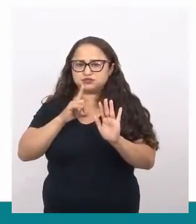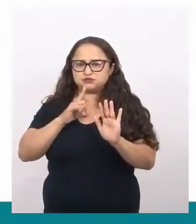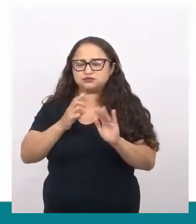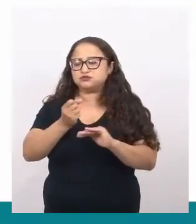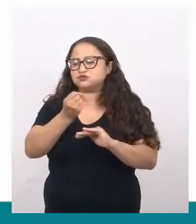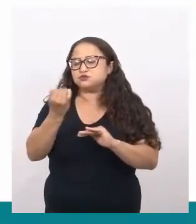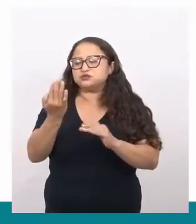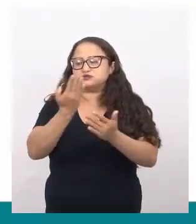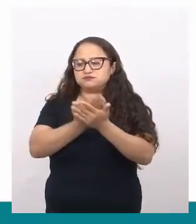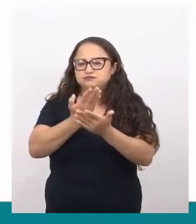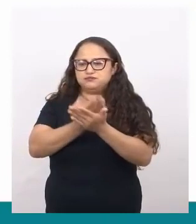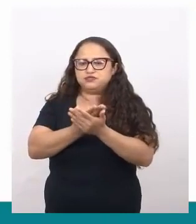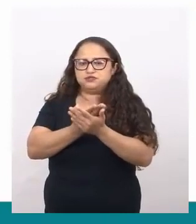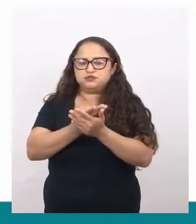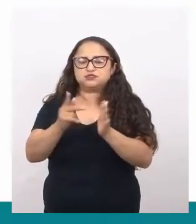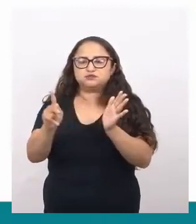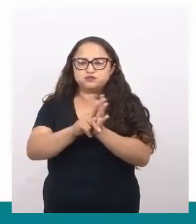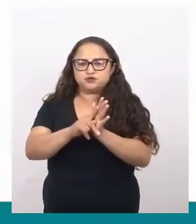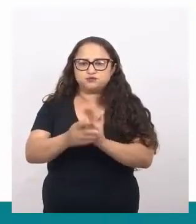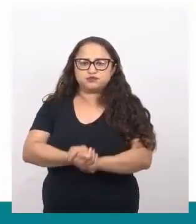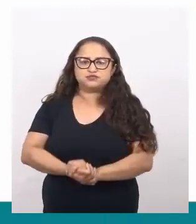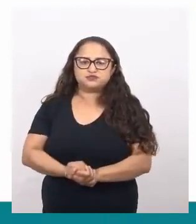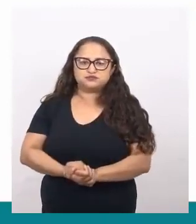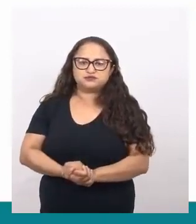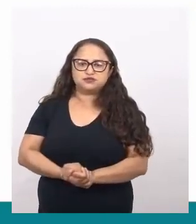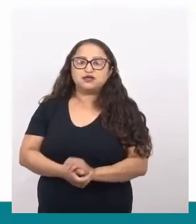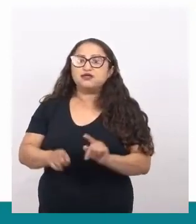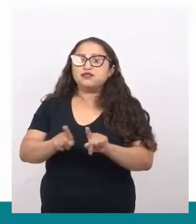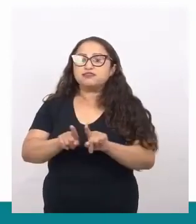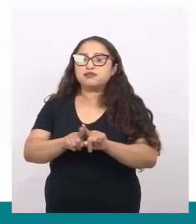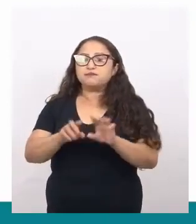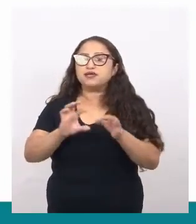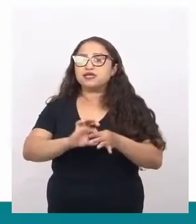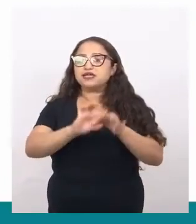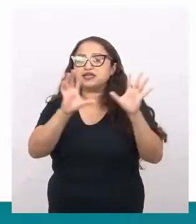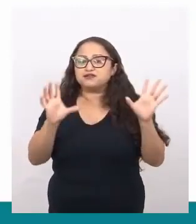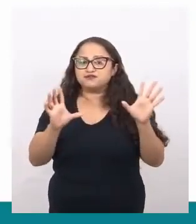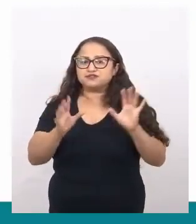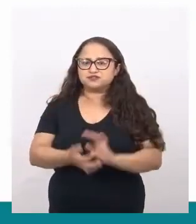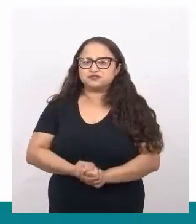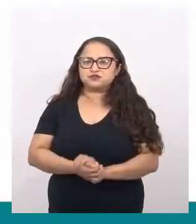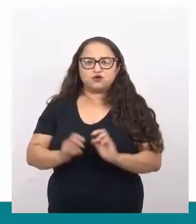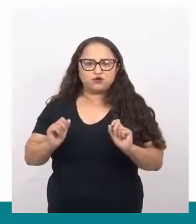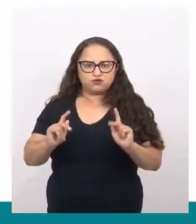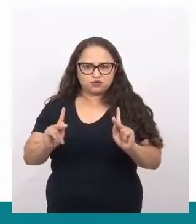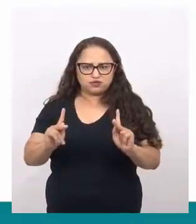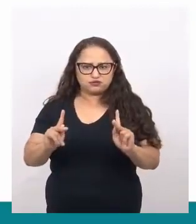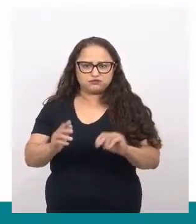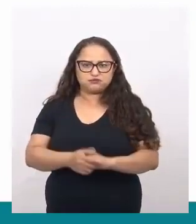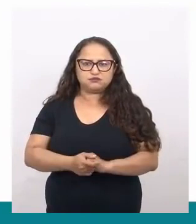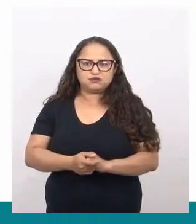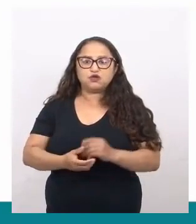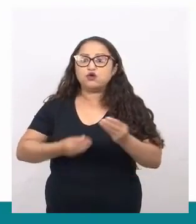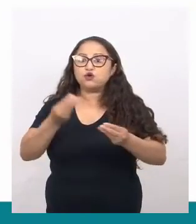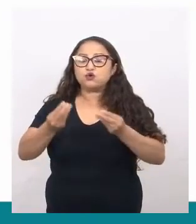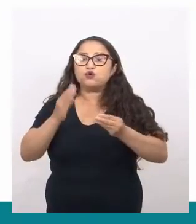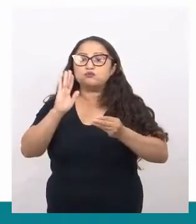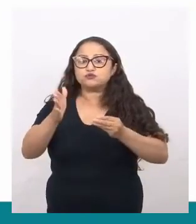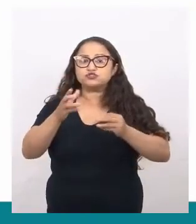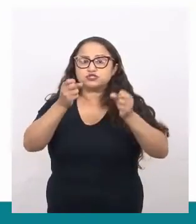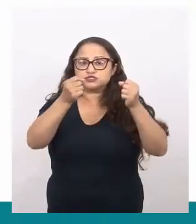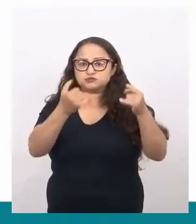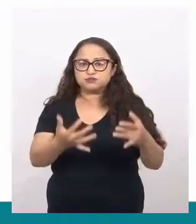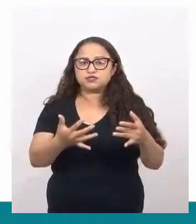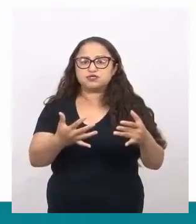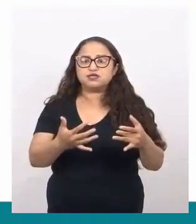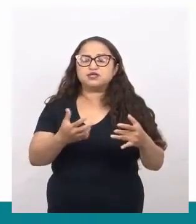de aulas livres presenciais, as quantidades de aulas livres em expansão, ok? E ali, como eu falei, a quantidade de turmas